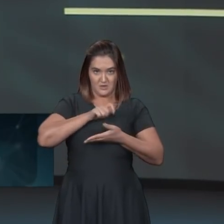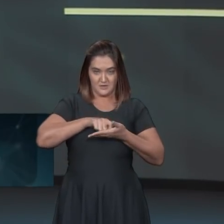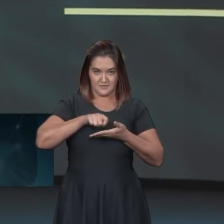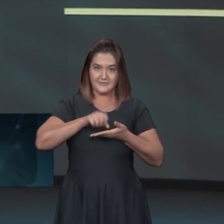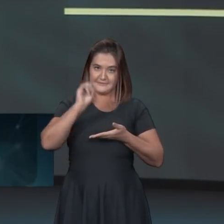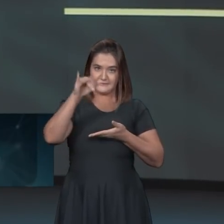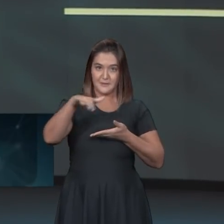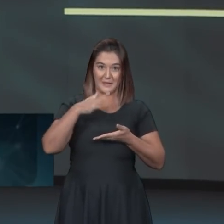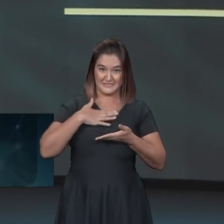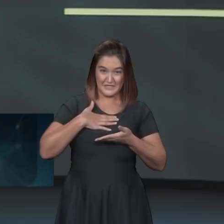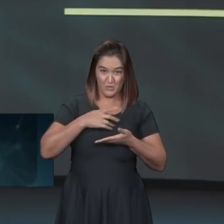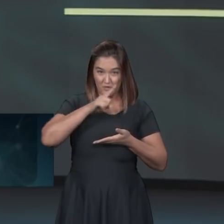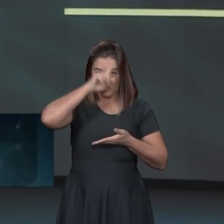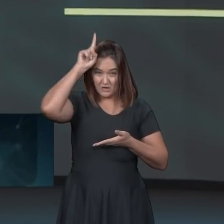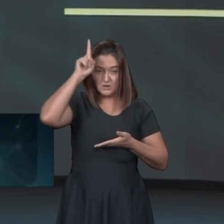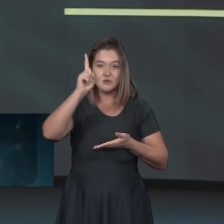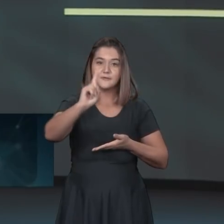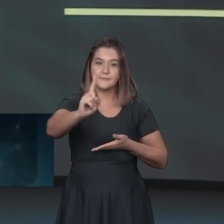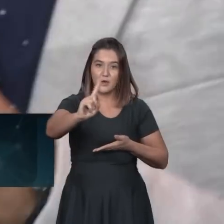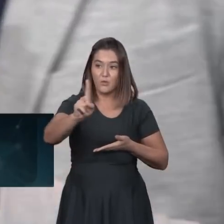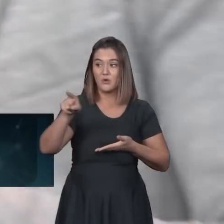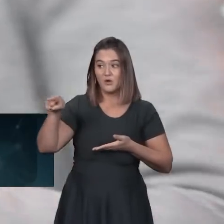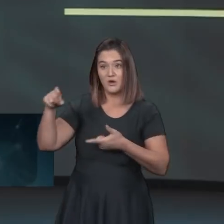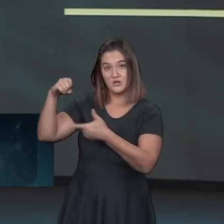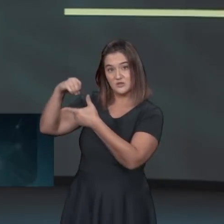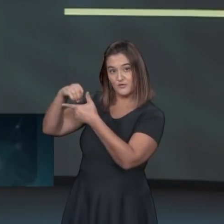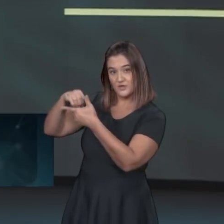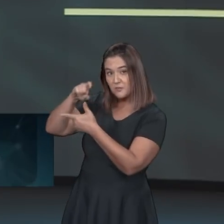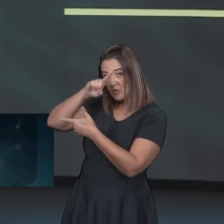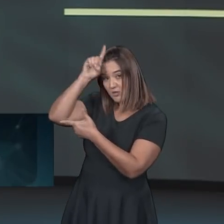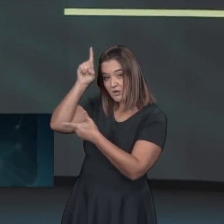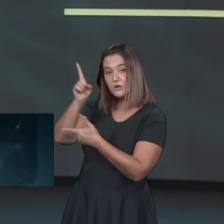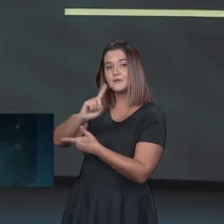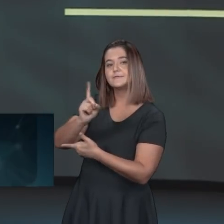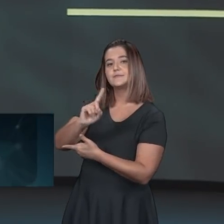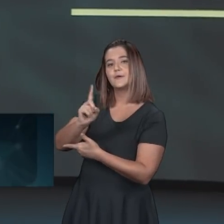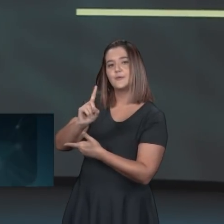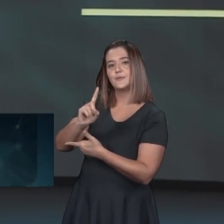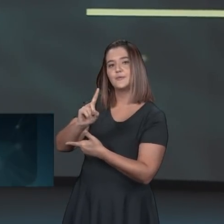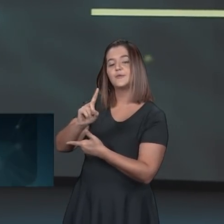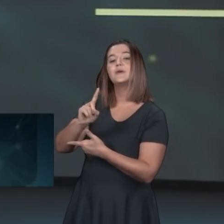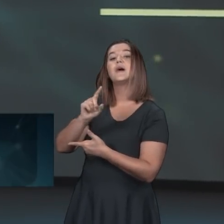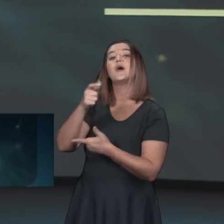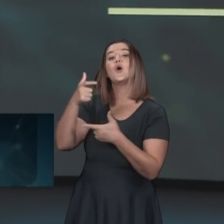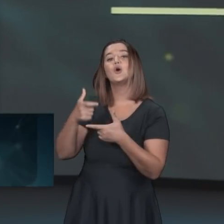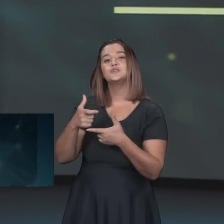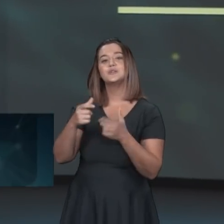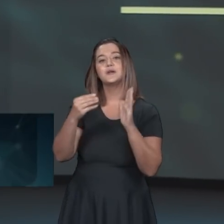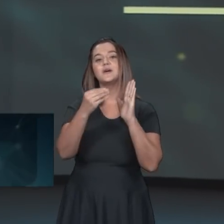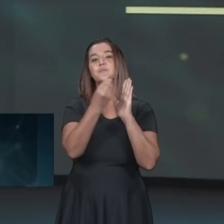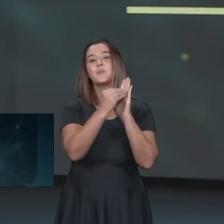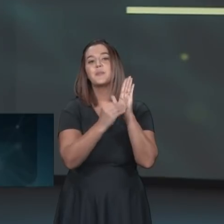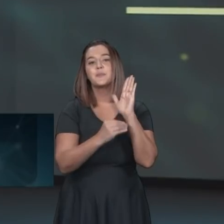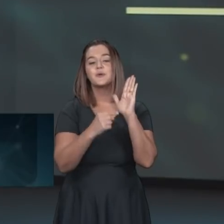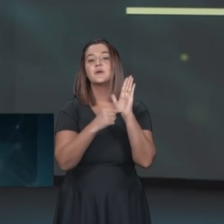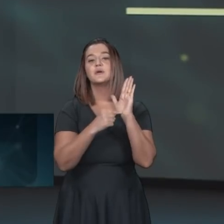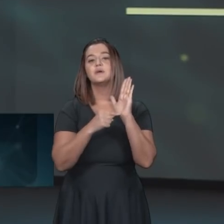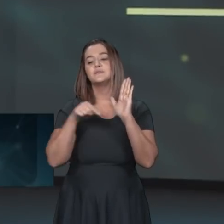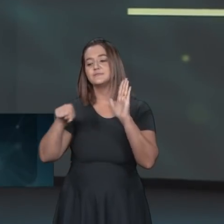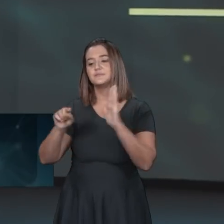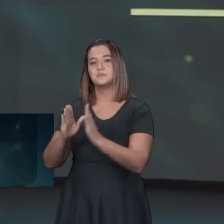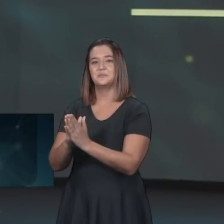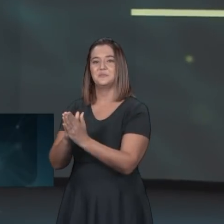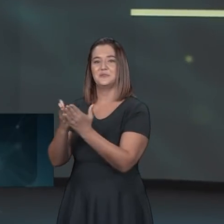TV, nem desse guia. É a mensagem desse livro. É uma mensagem de